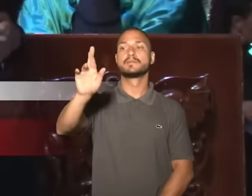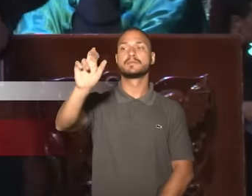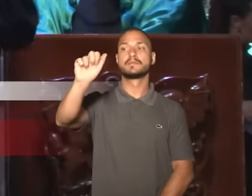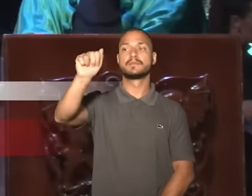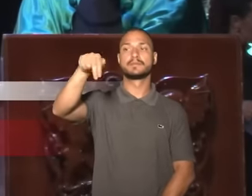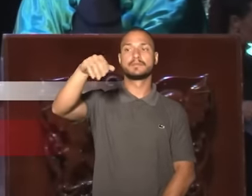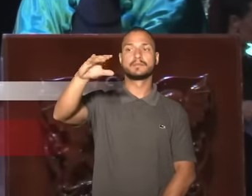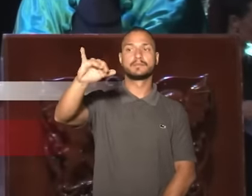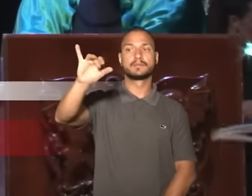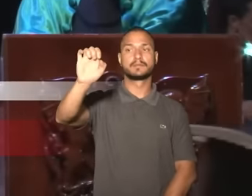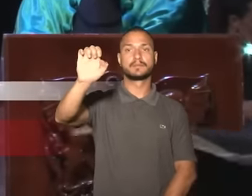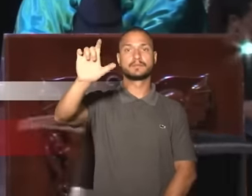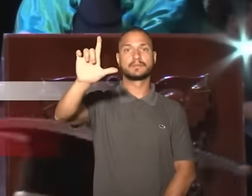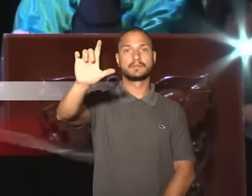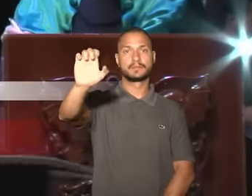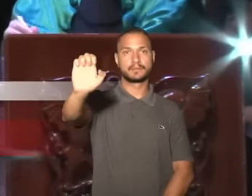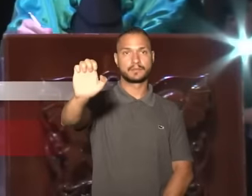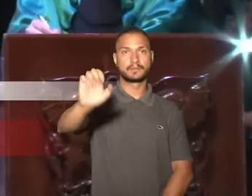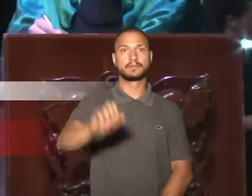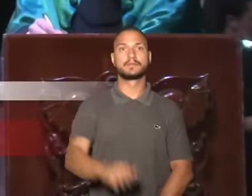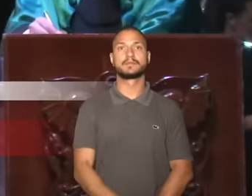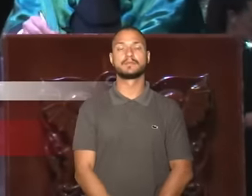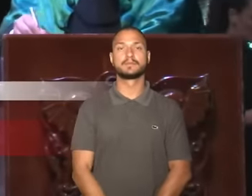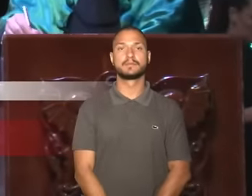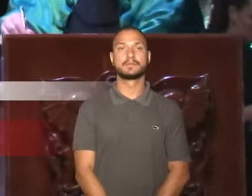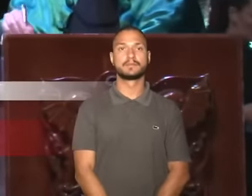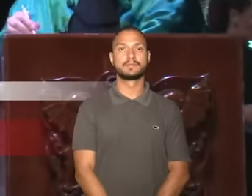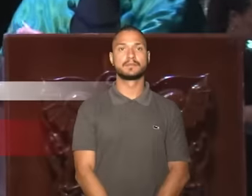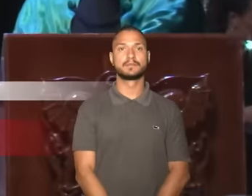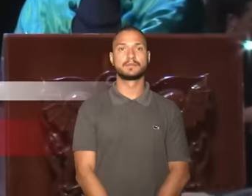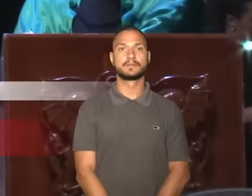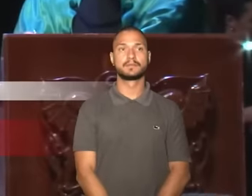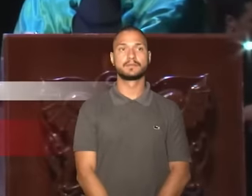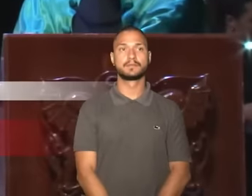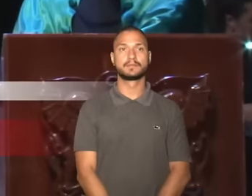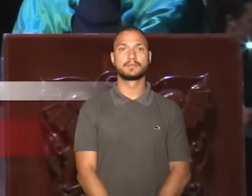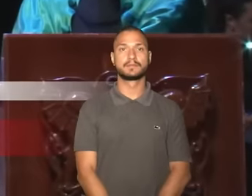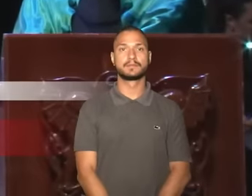Franciele Nathalie Miranda Martins.